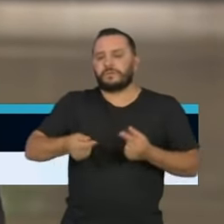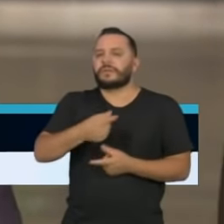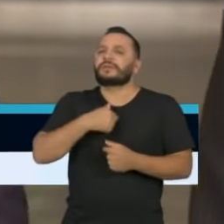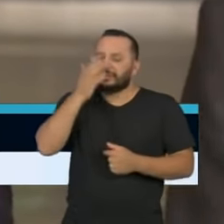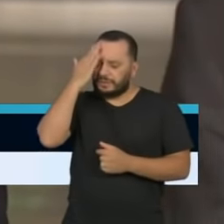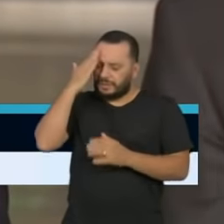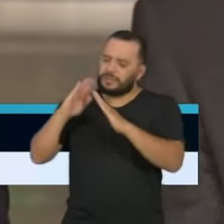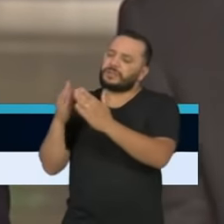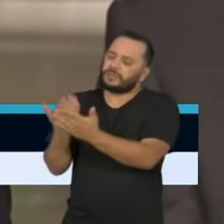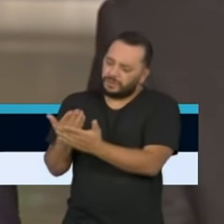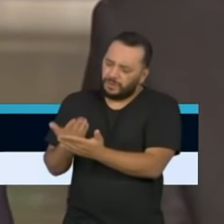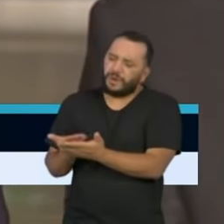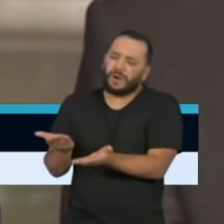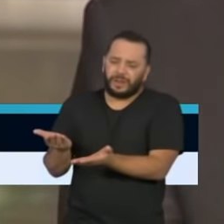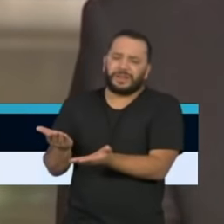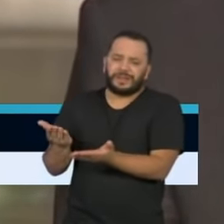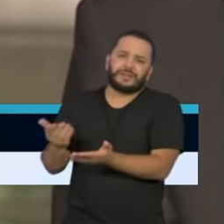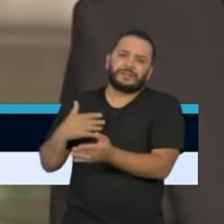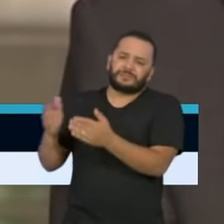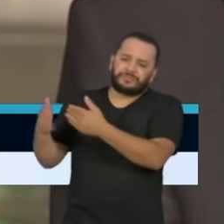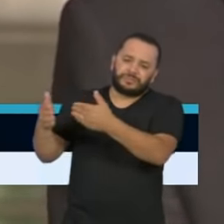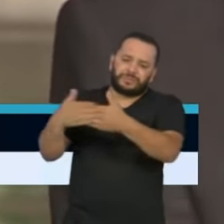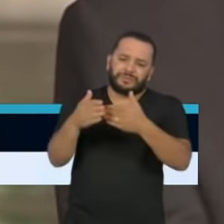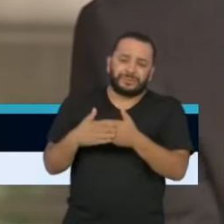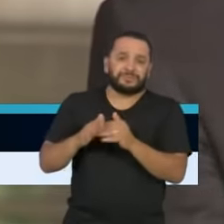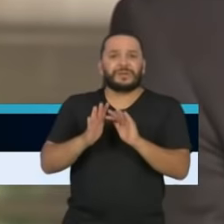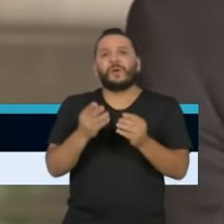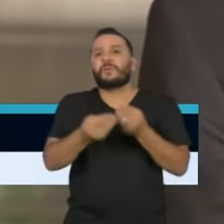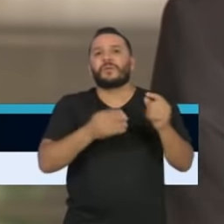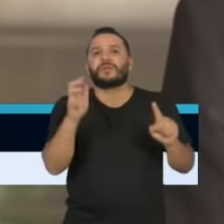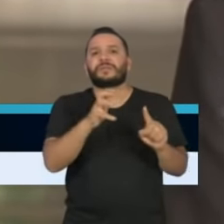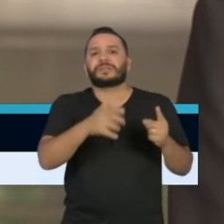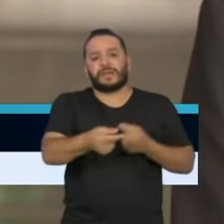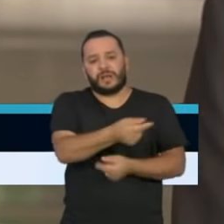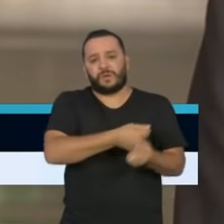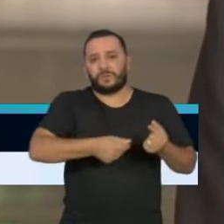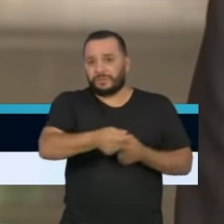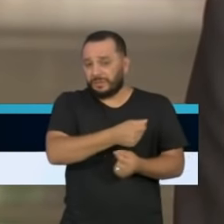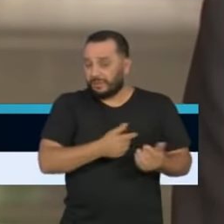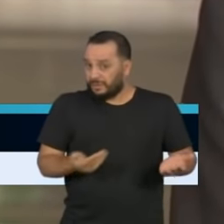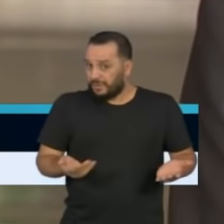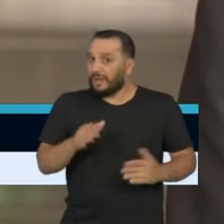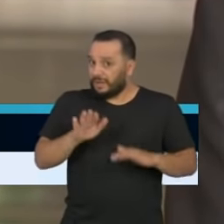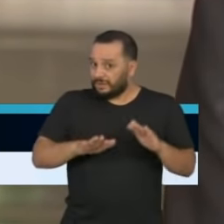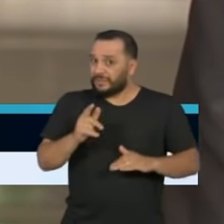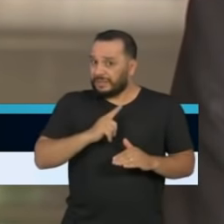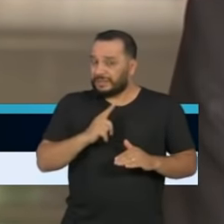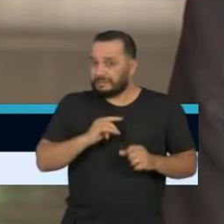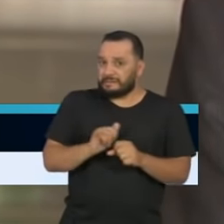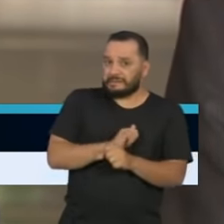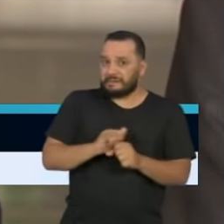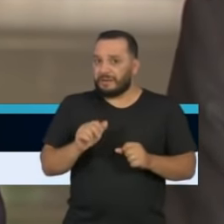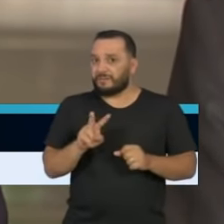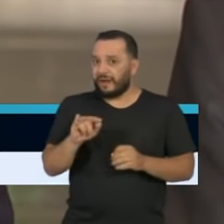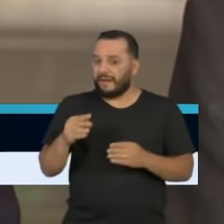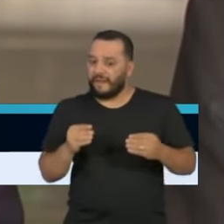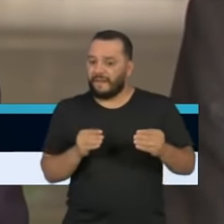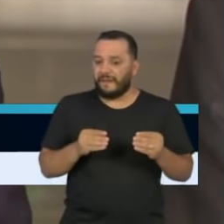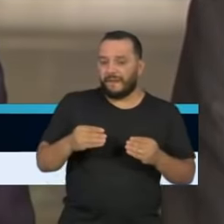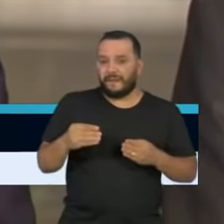escolas, onde as crianças vão ficar, mas como isso afeta a economia. Tem uma hora que as medidas vão ter que afrouxar e a vida voltar ao